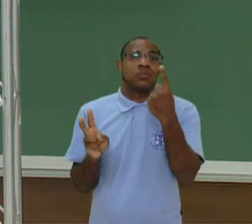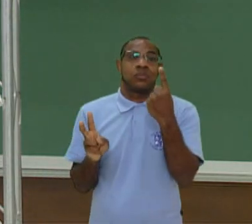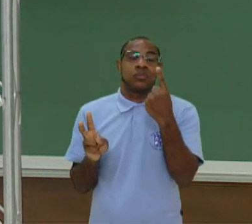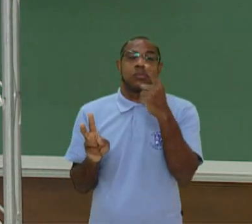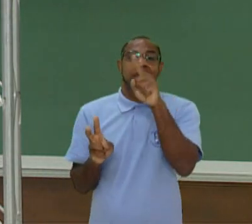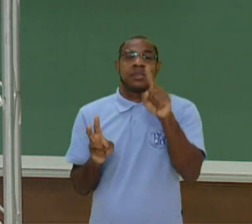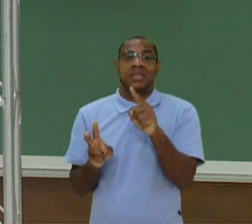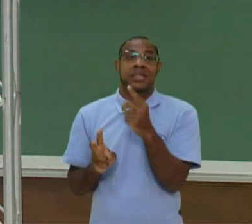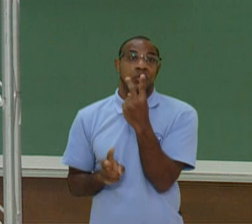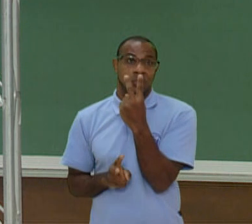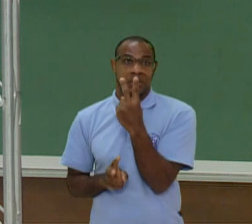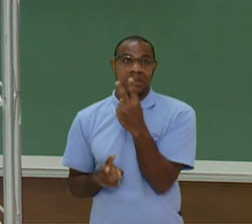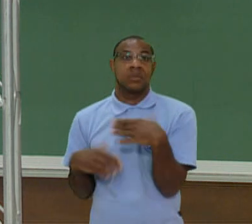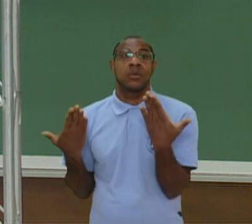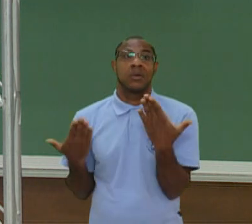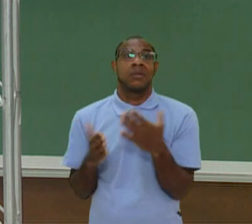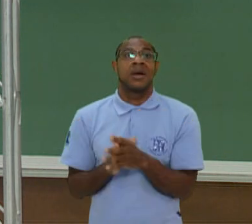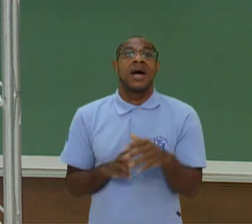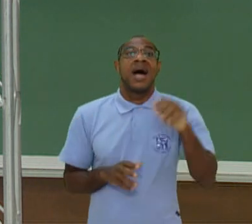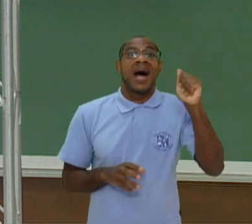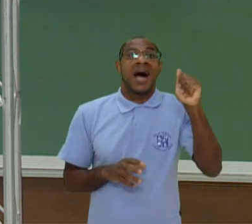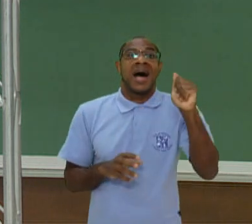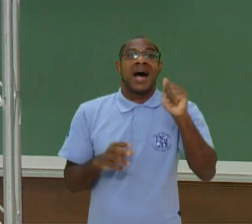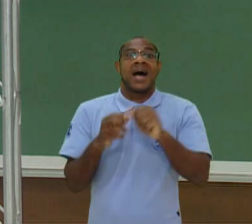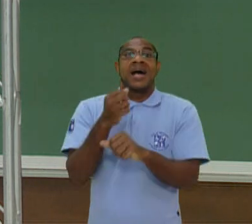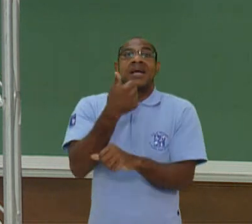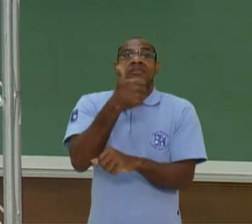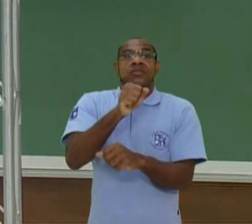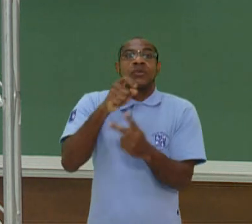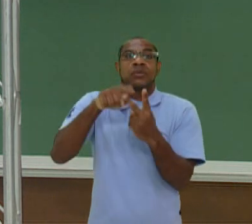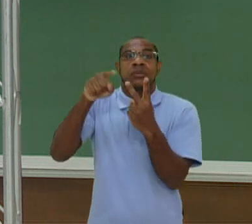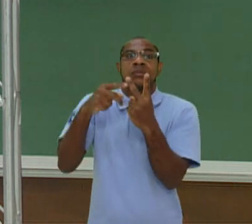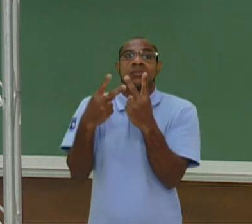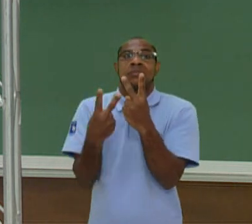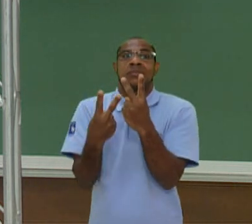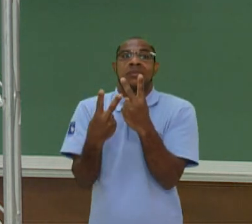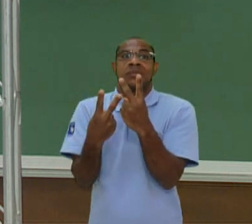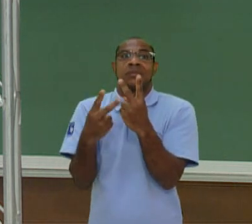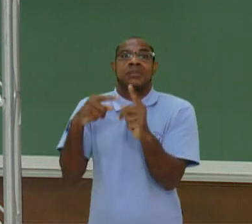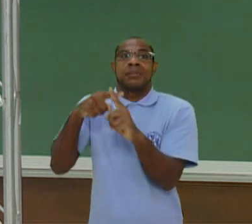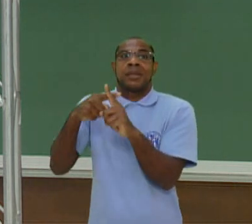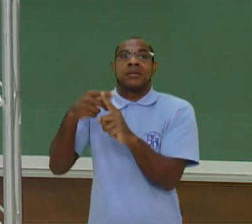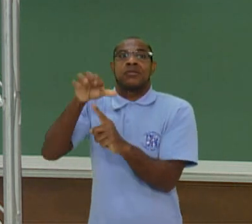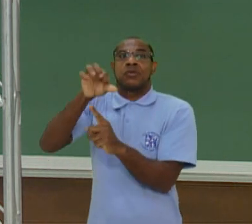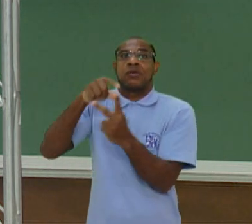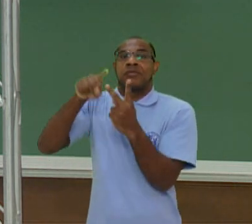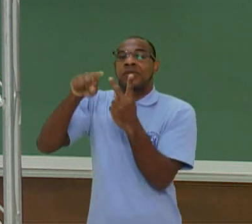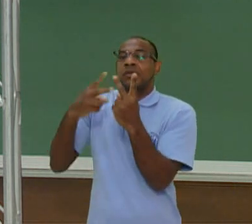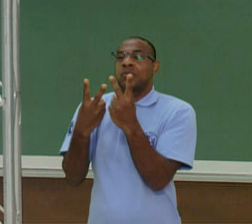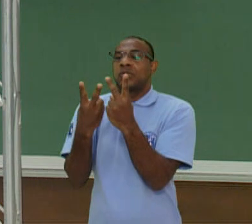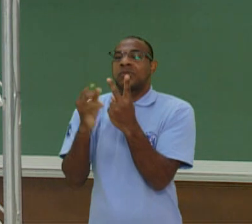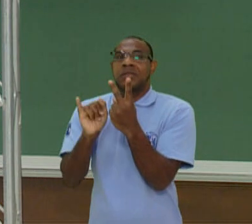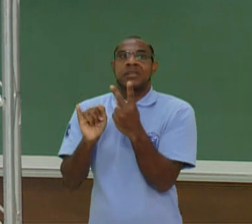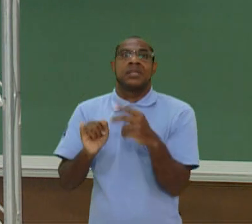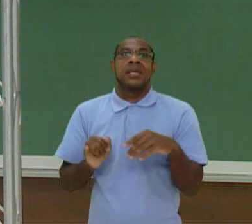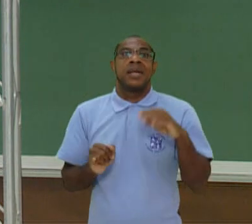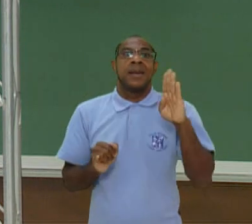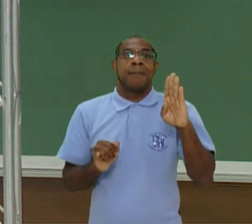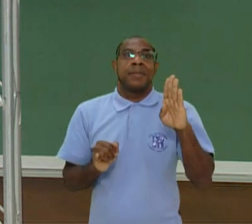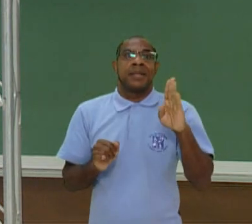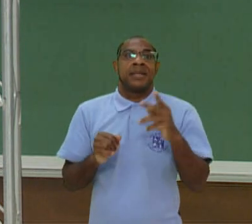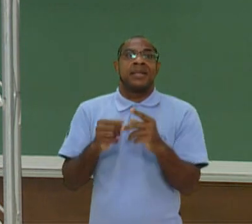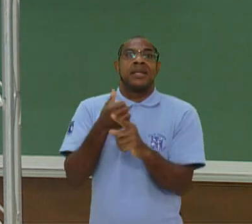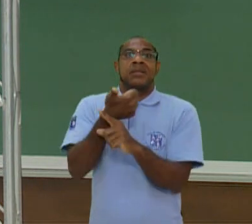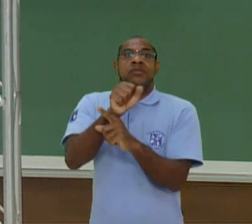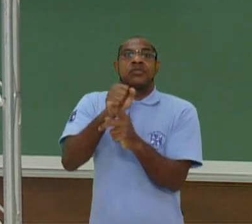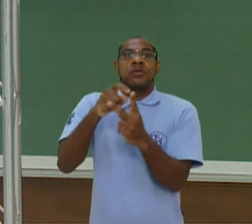Alternativas, AA, 18 raiz de 2 mais 9 raiz de 2i, AB, 18 raiz de 3 mais i, AC,